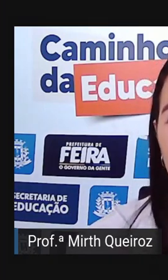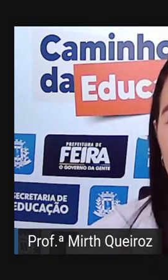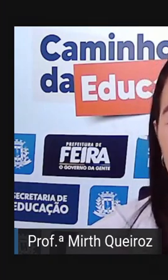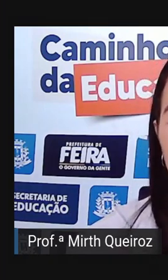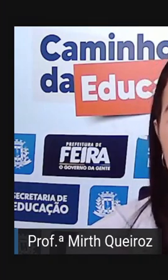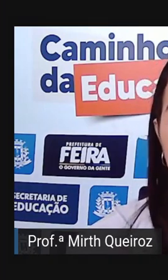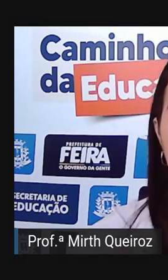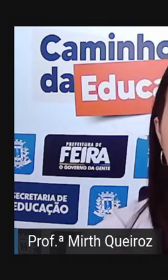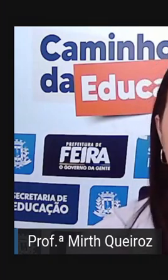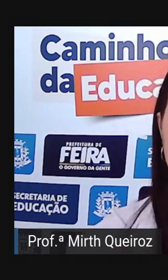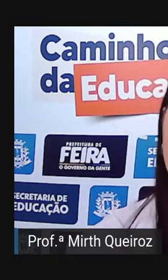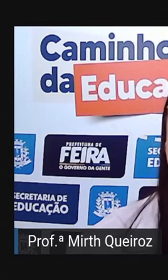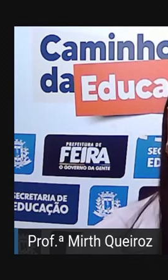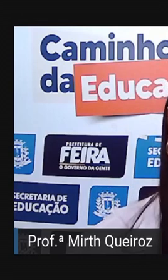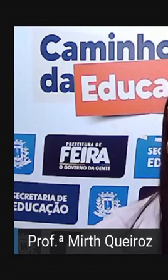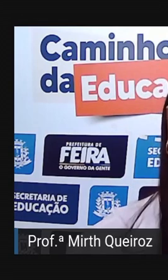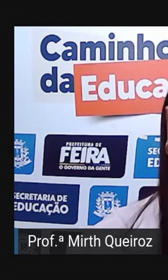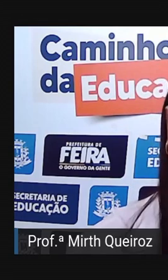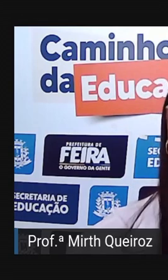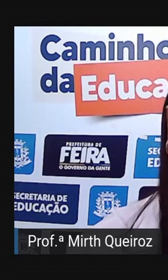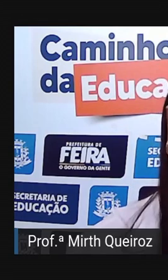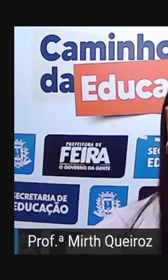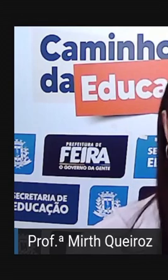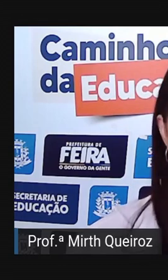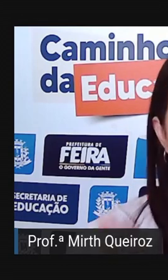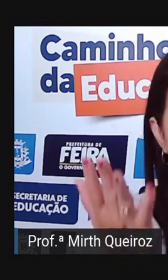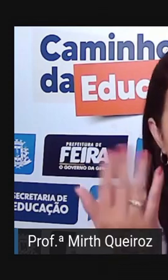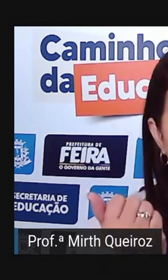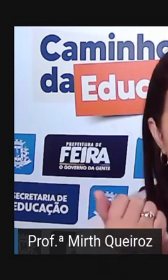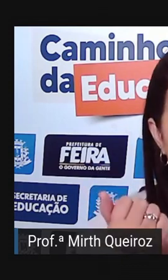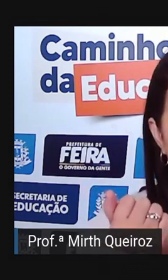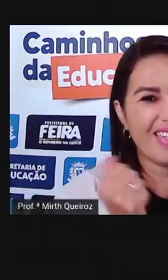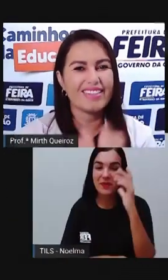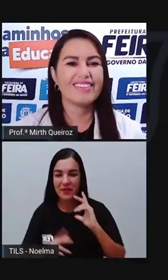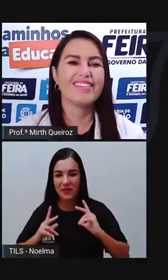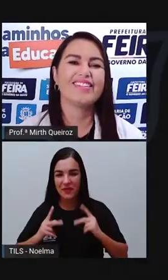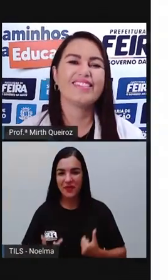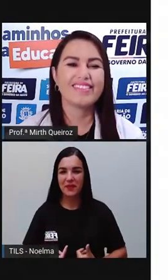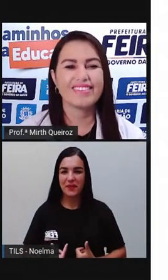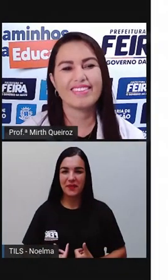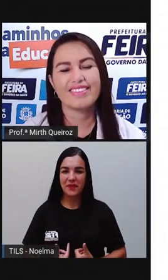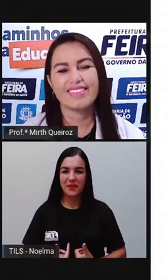Eu sou a professora Mirce e nós teremos aula de ciências humanas. Vamos à aula?